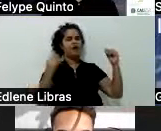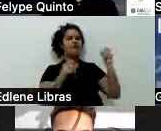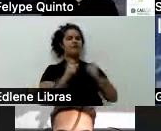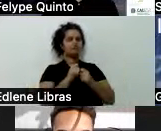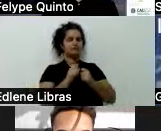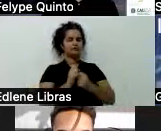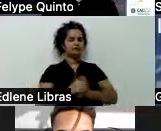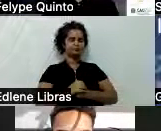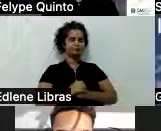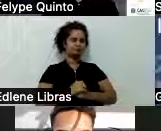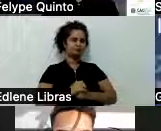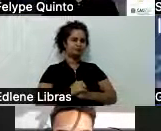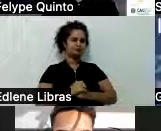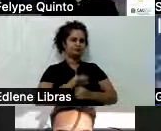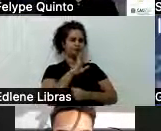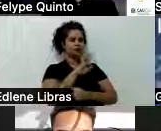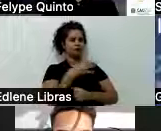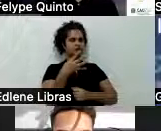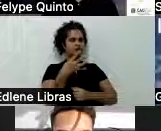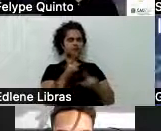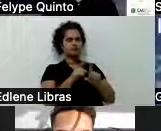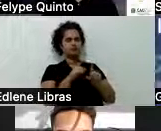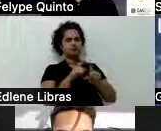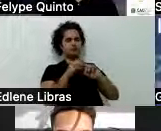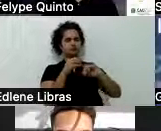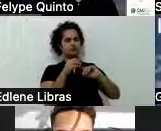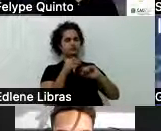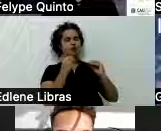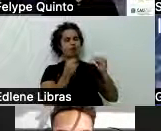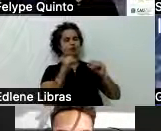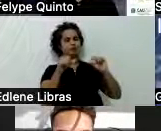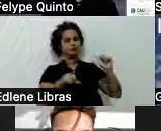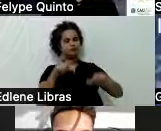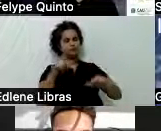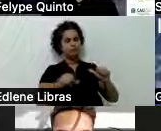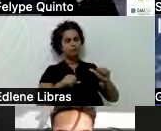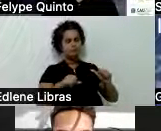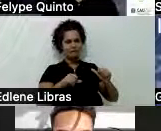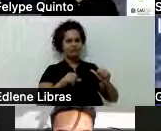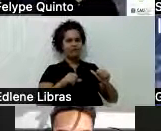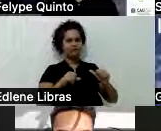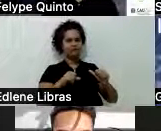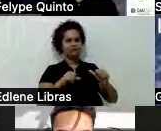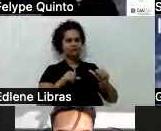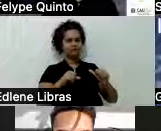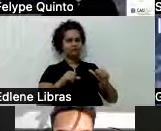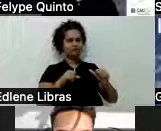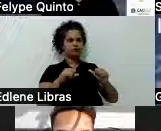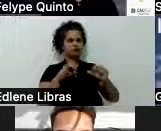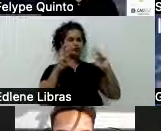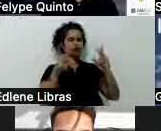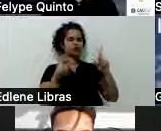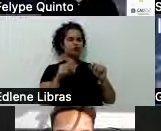uma tabela de categorias de análise, em função de tudo que todos os